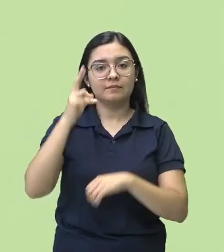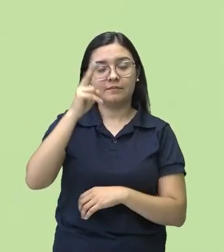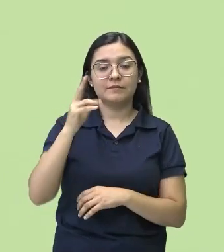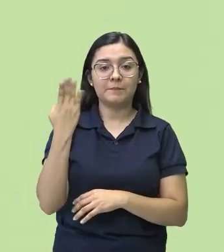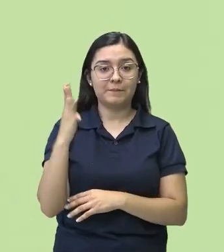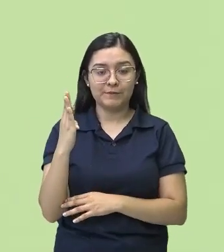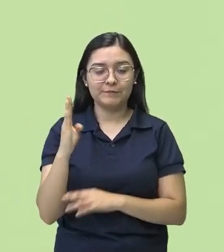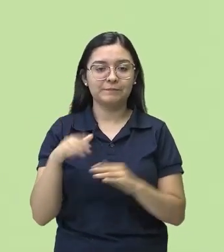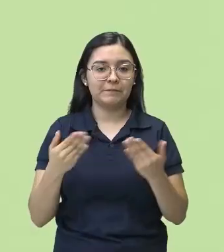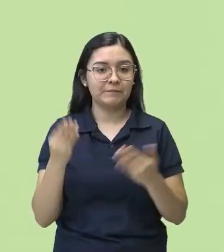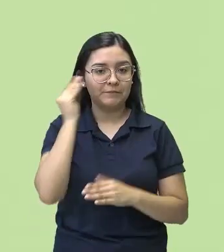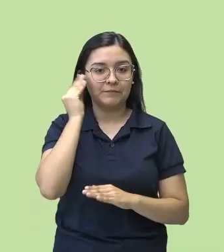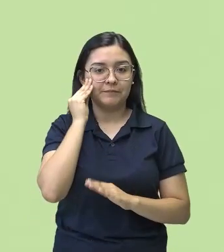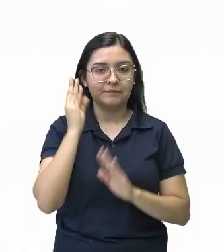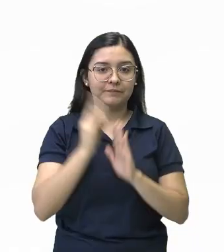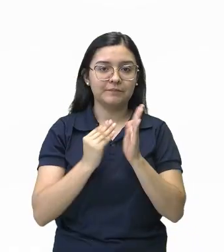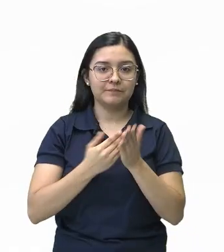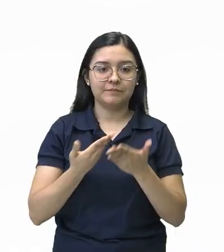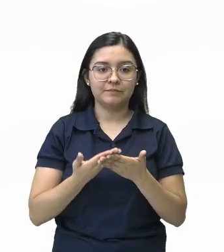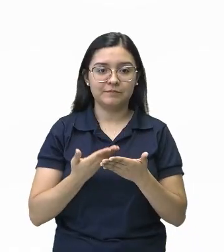vamos conhecer a nossa aula de hoje.